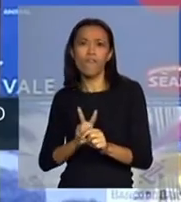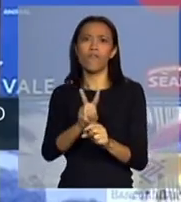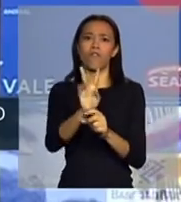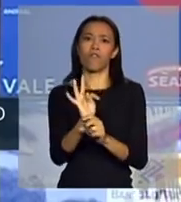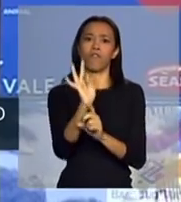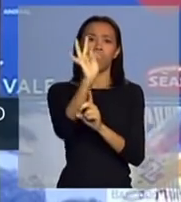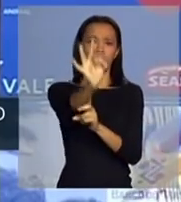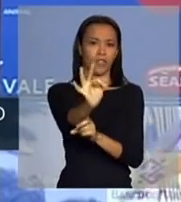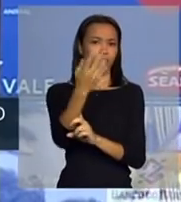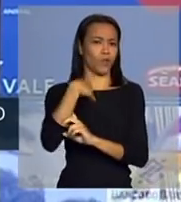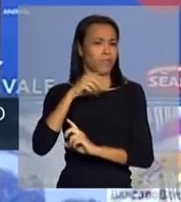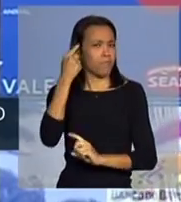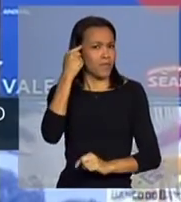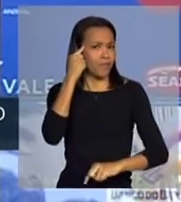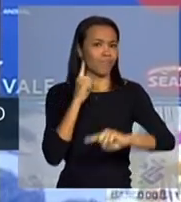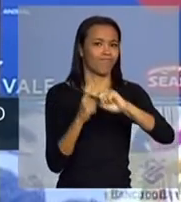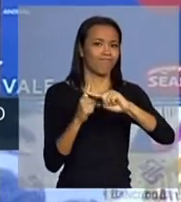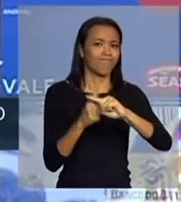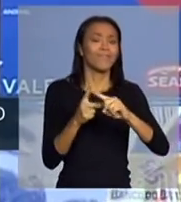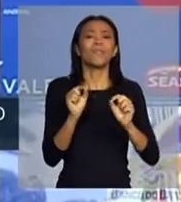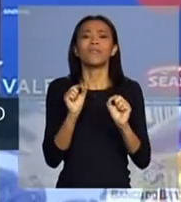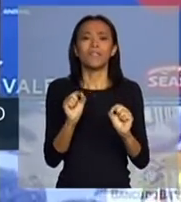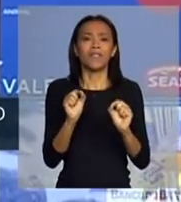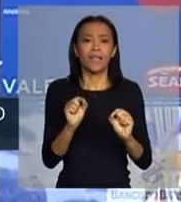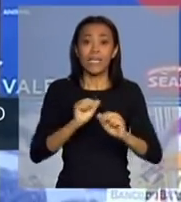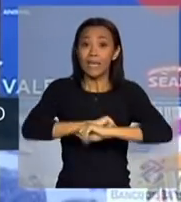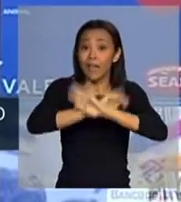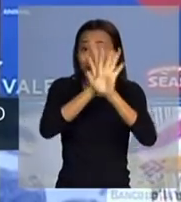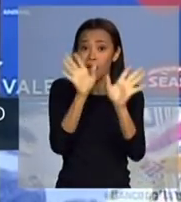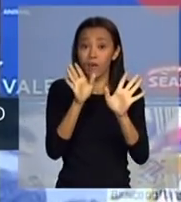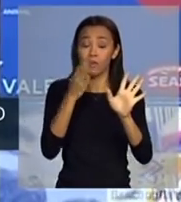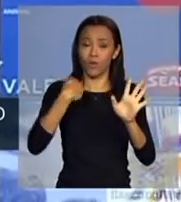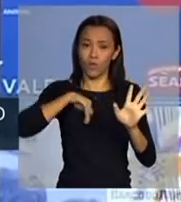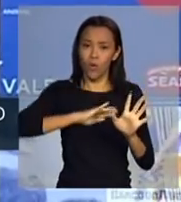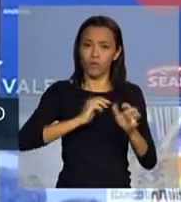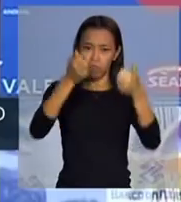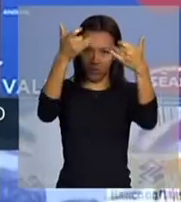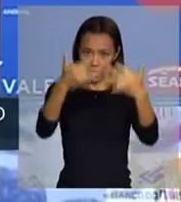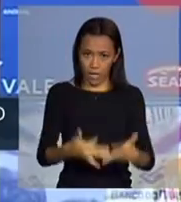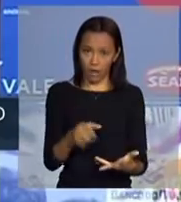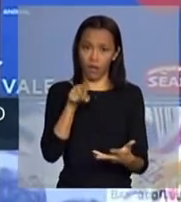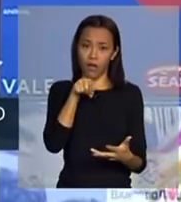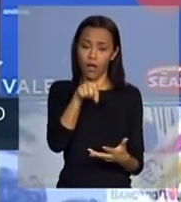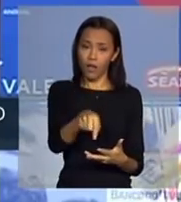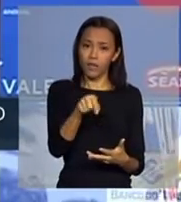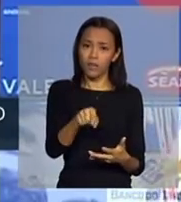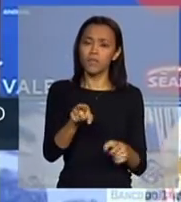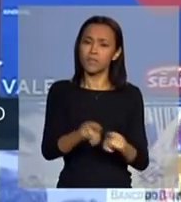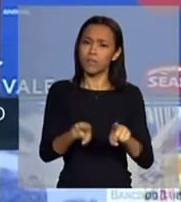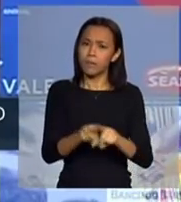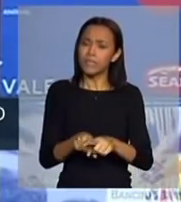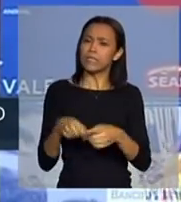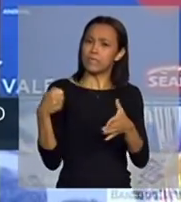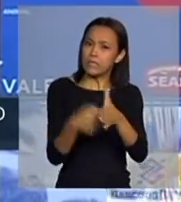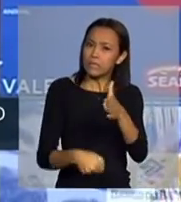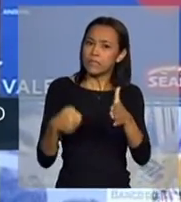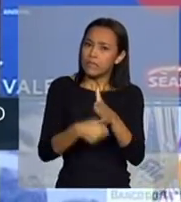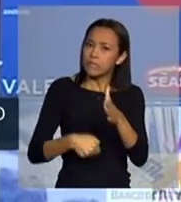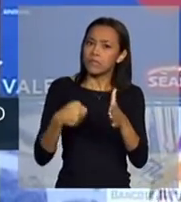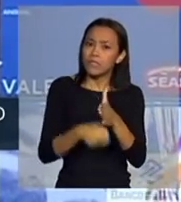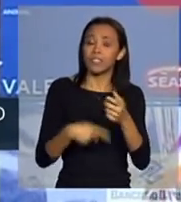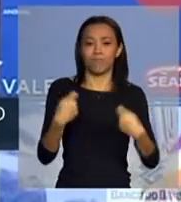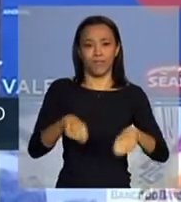ser objetivos e acreditamos que, nesse momento, devemos discorrer aqui e insistir sobre a necessidade